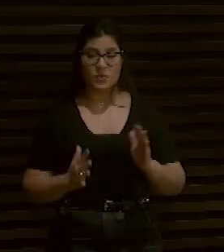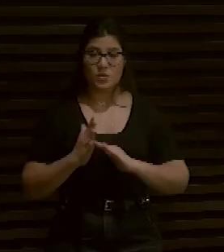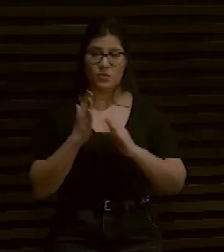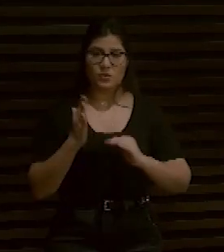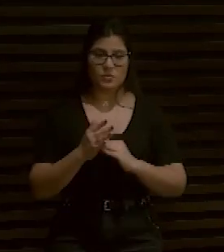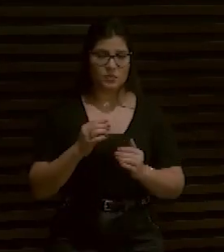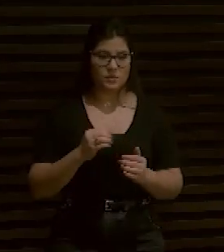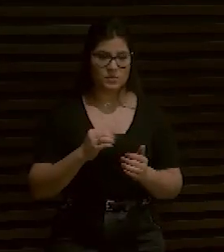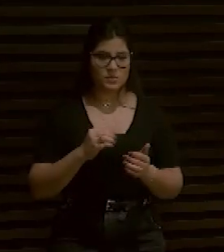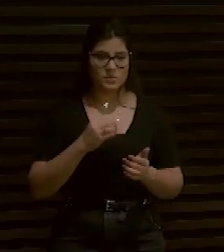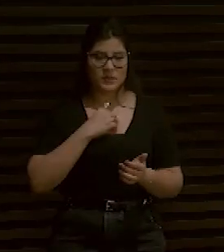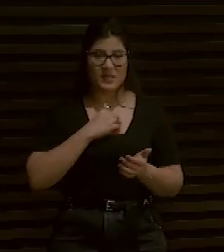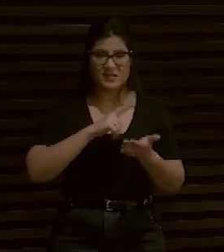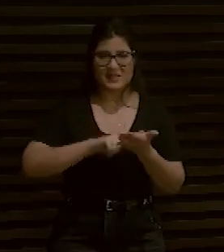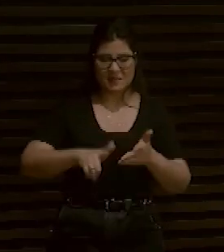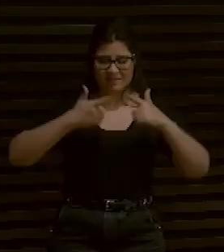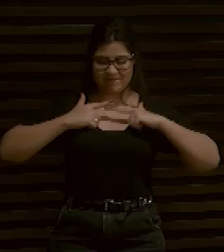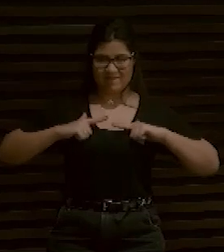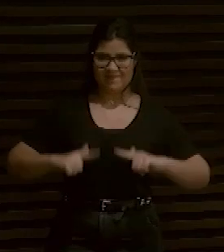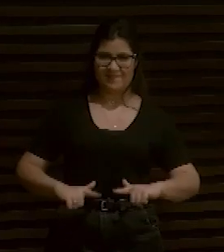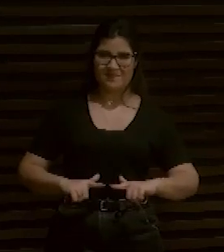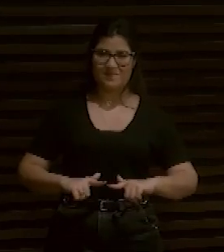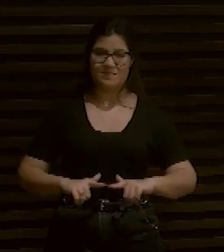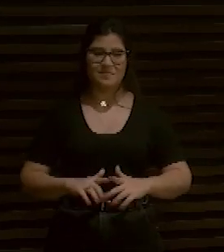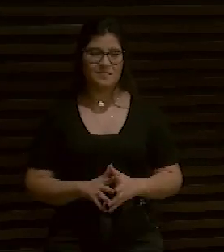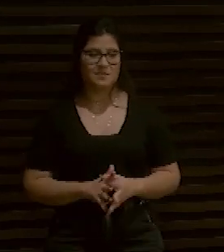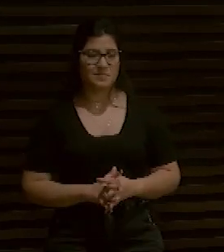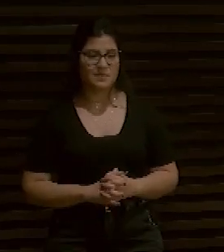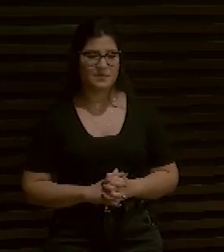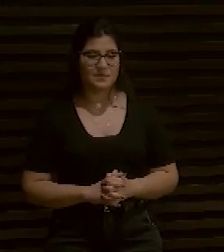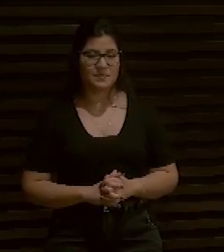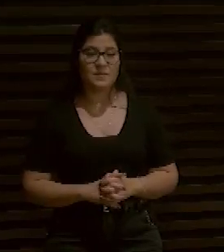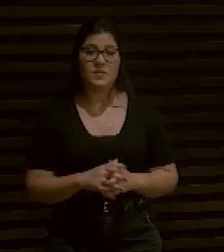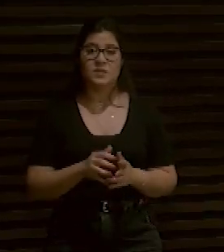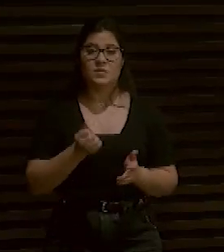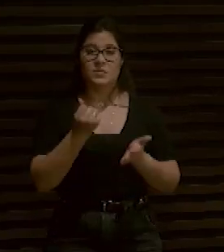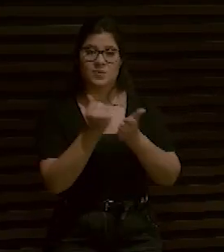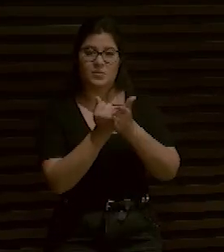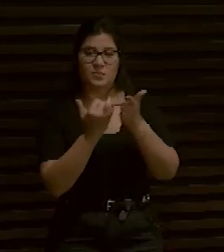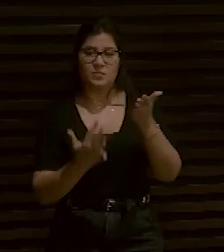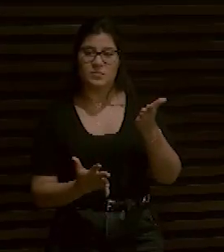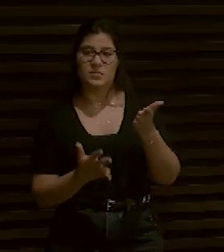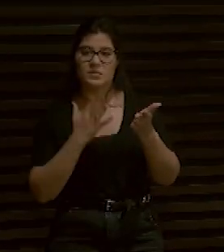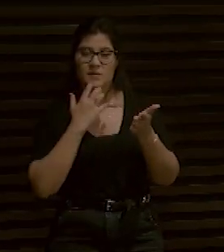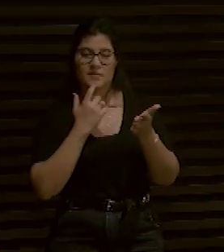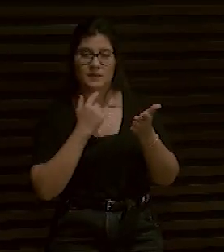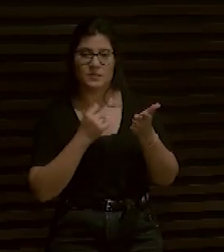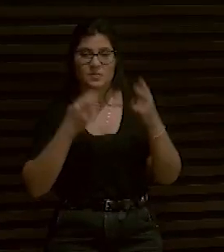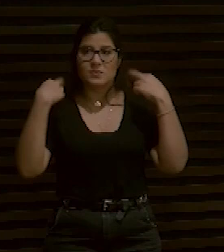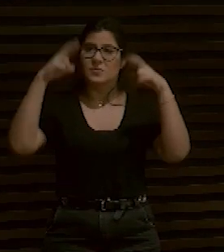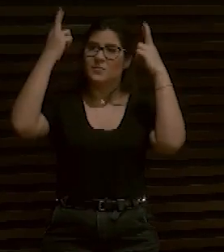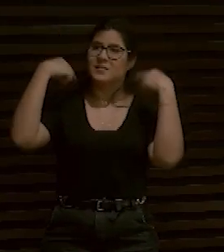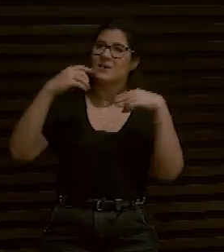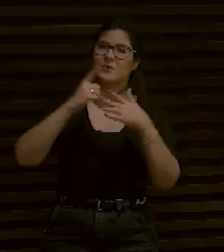Senhor, quando olha para nós, nos vê mais alvos do que a neve. Porque o sangue do Cordeiro nos limpou. Não foi